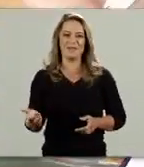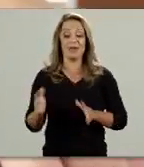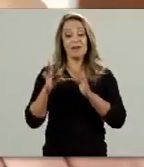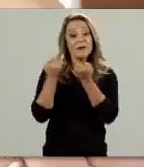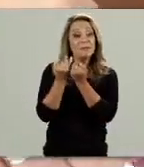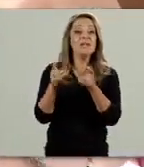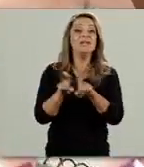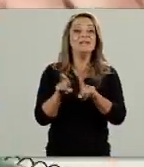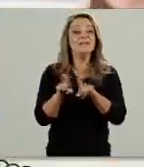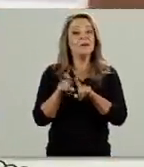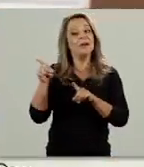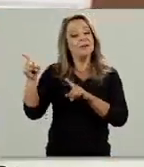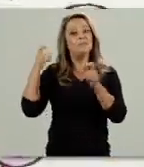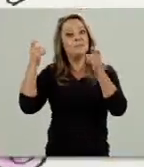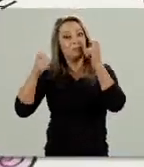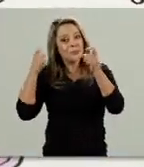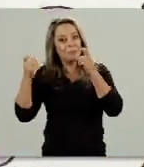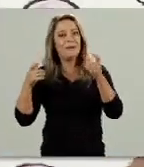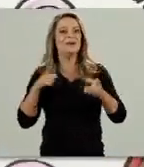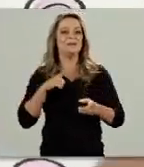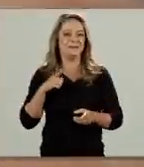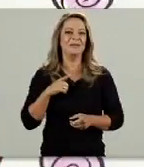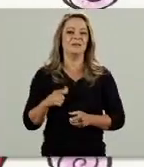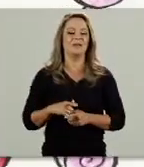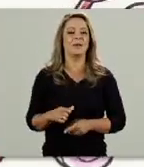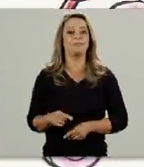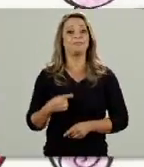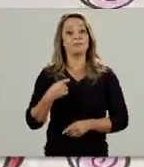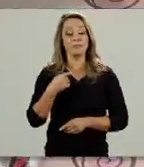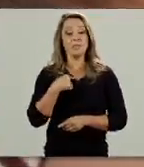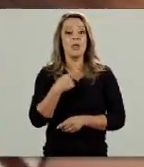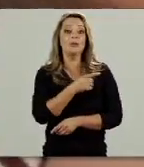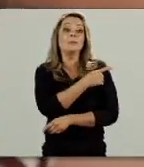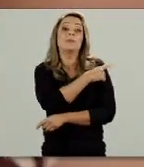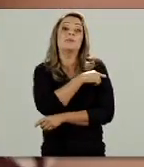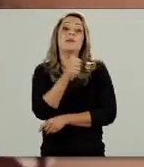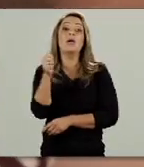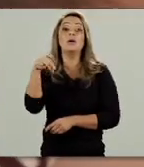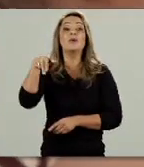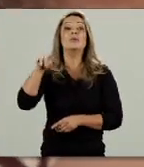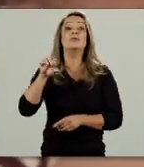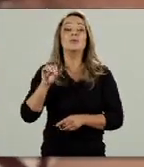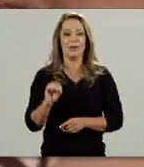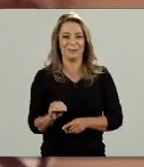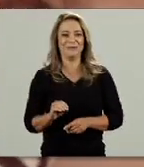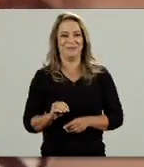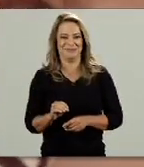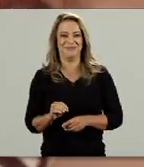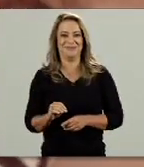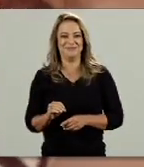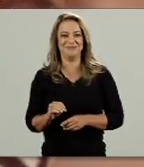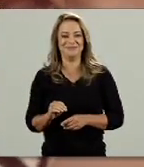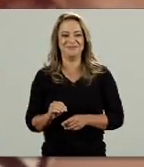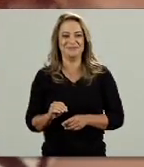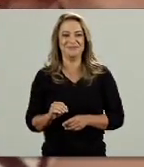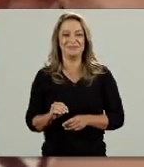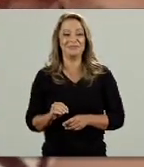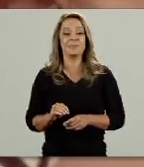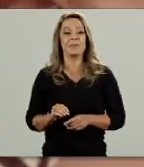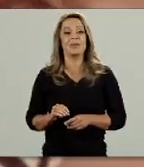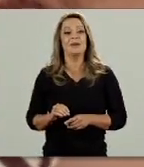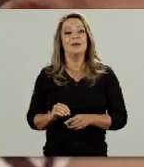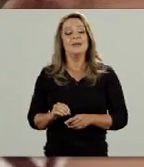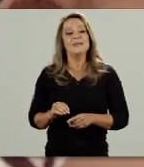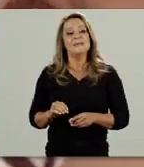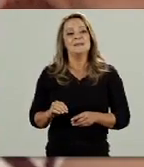para os pacientes quanto para a família, que também está numa situação bastante delicada, né? Eu tô no primeiro ensino fundamental,